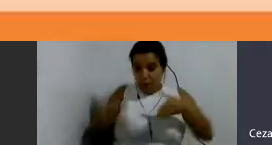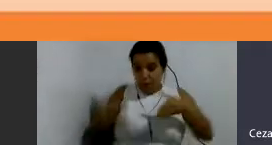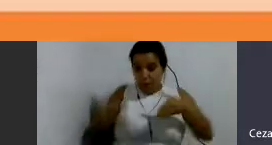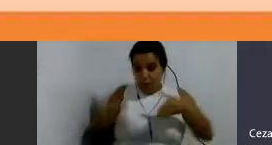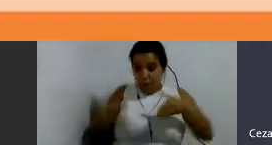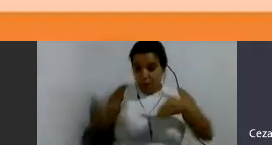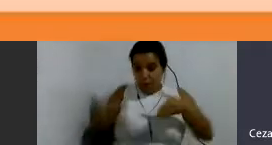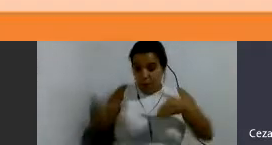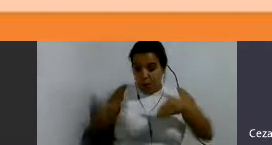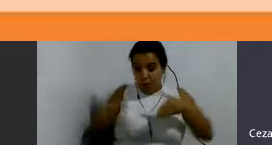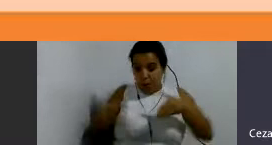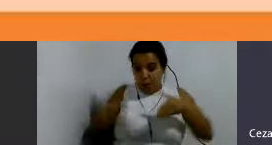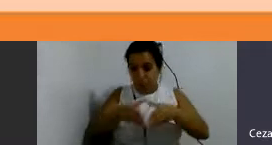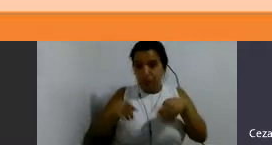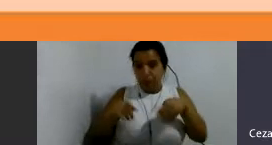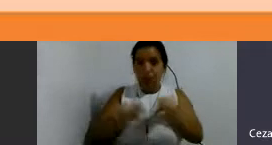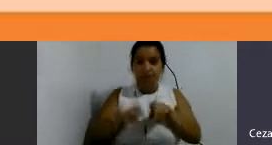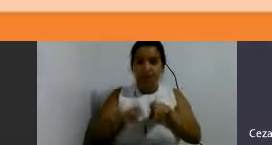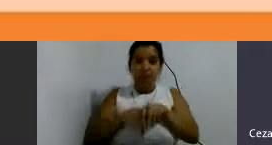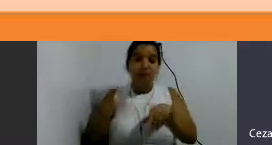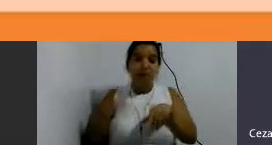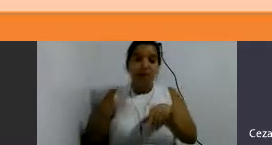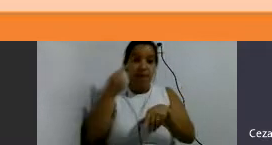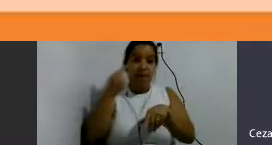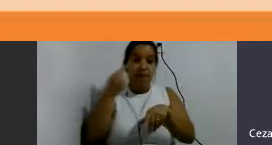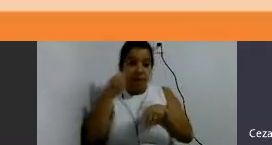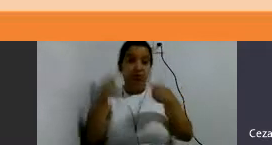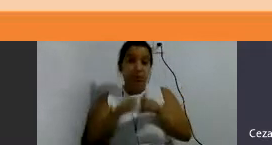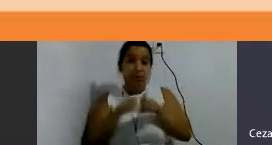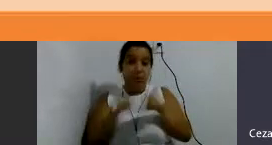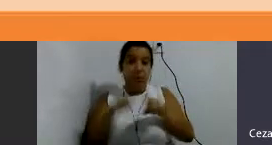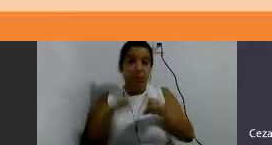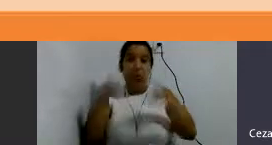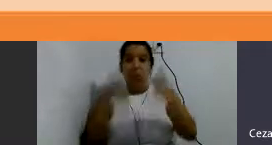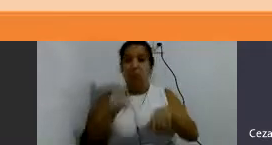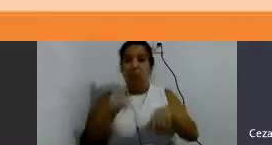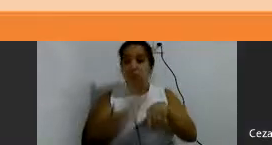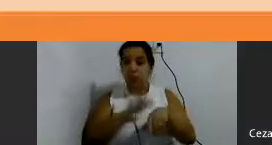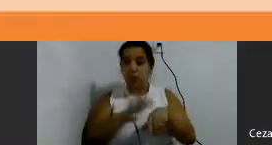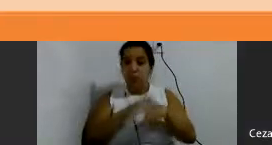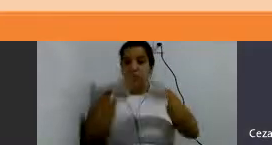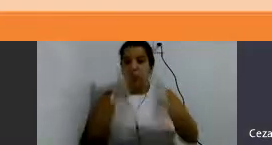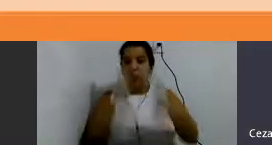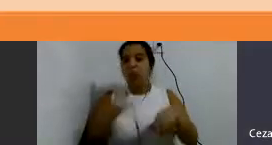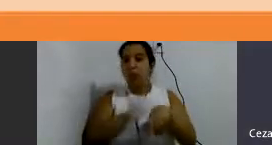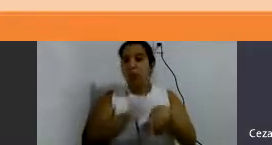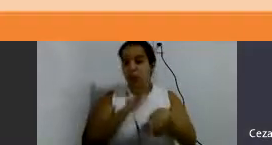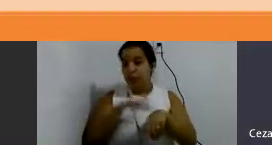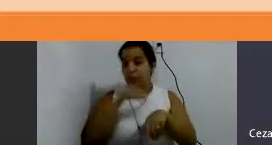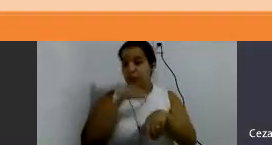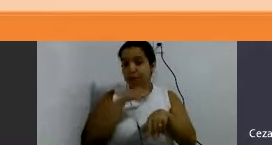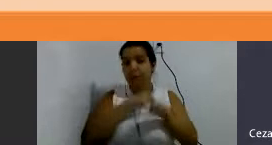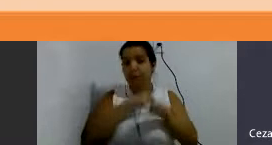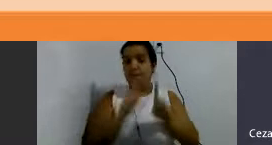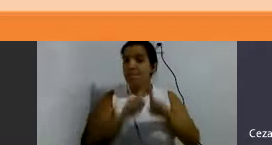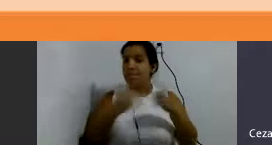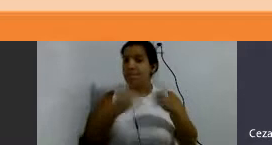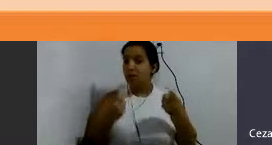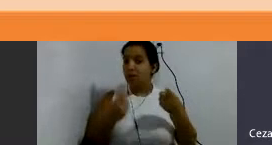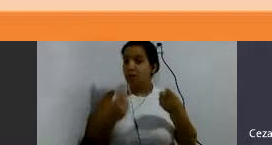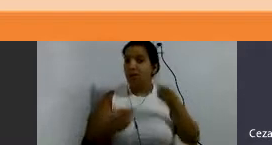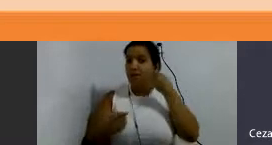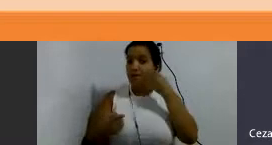levar em consideração o quê? A epidemiologia, se é um paciente de área endêmica. Mas ele vai confirmar o